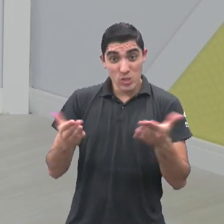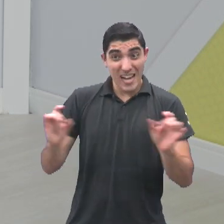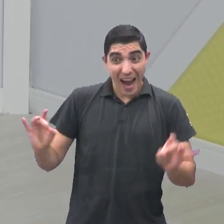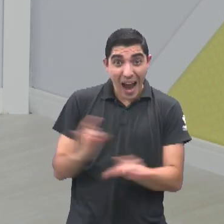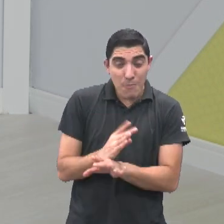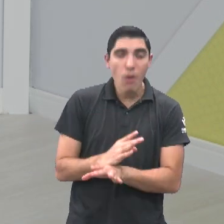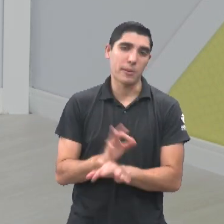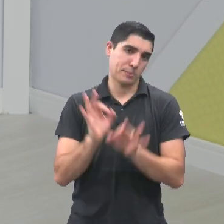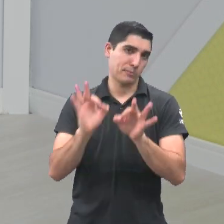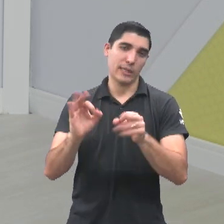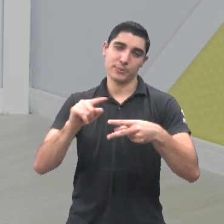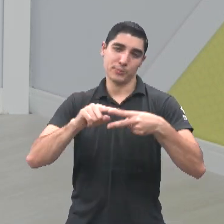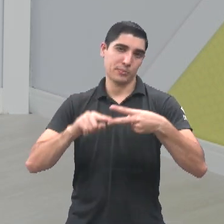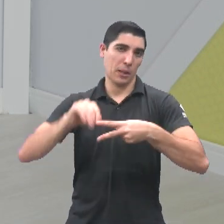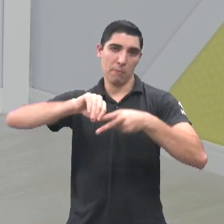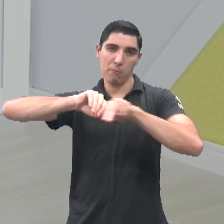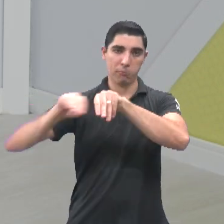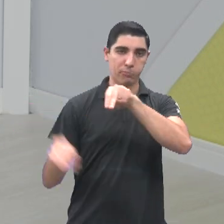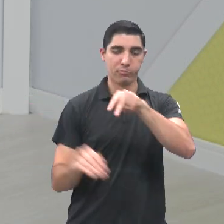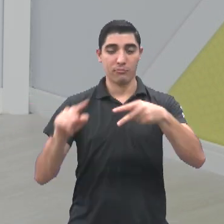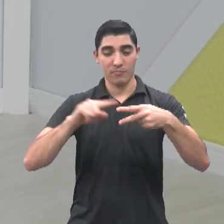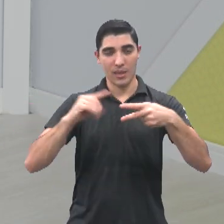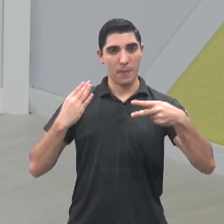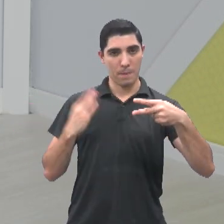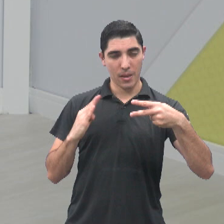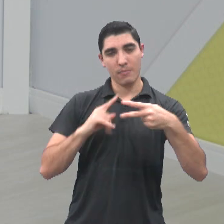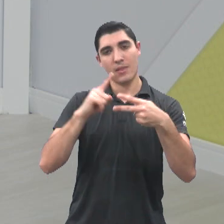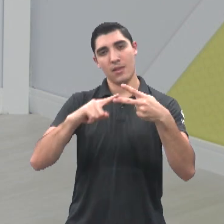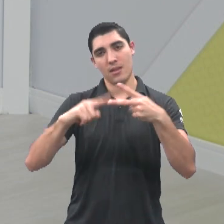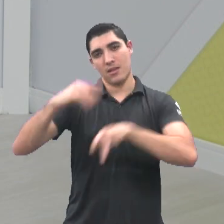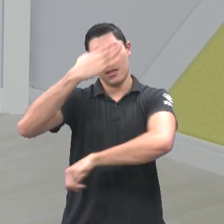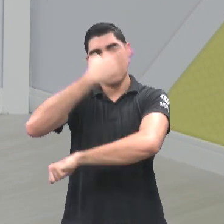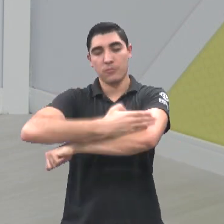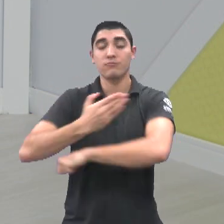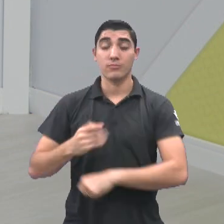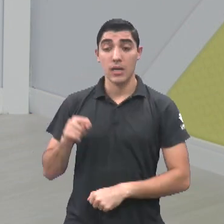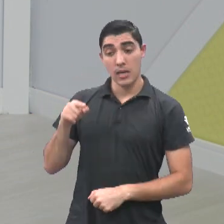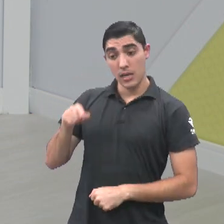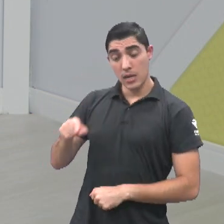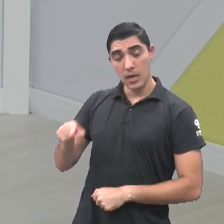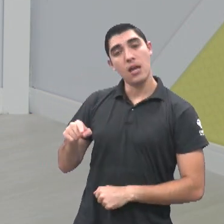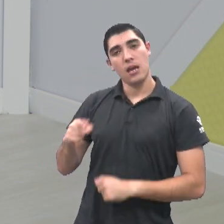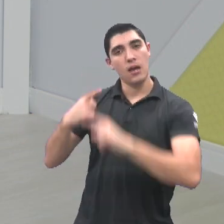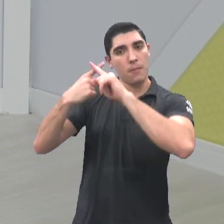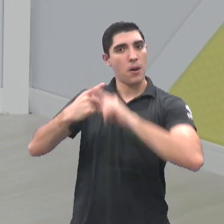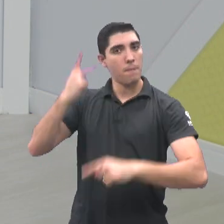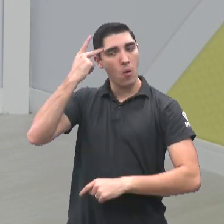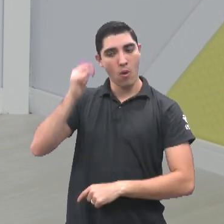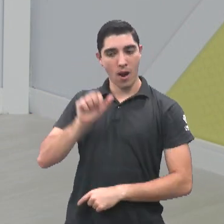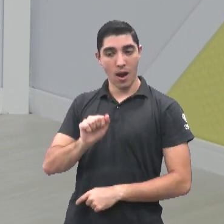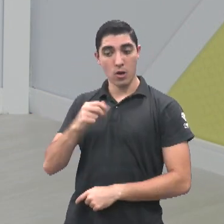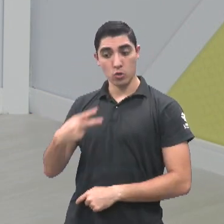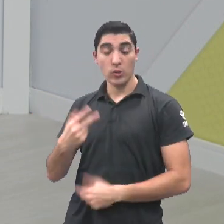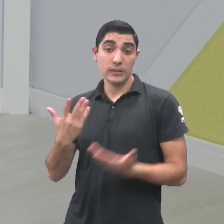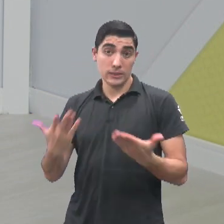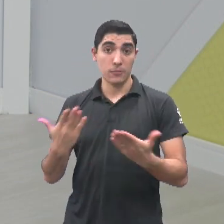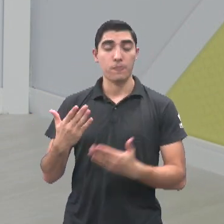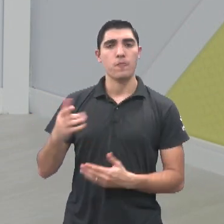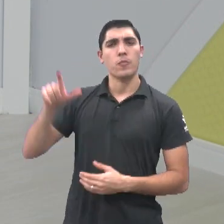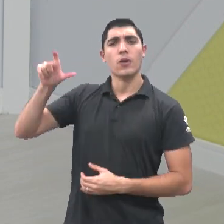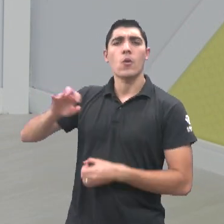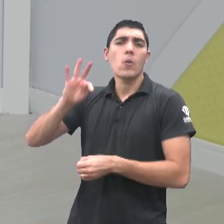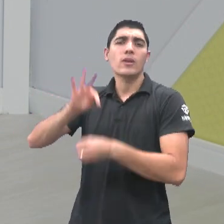Portanto, esta é a classificação da Série A2 de momento, e o São José, como a gente já falou, o técnico Moacir